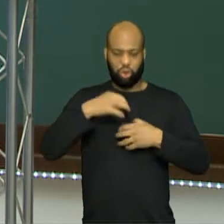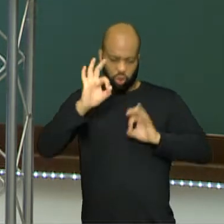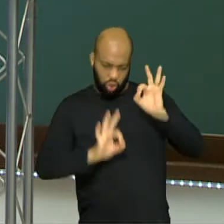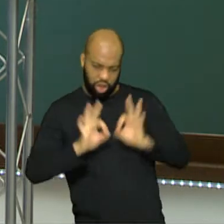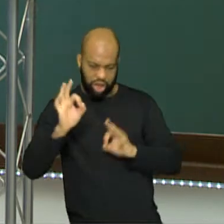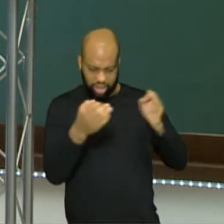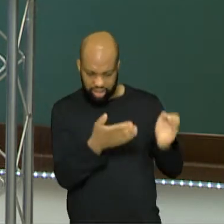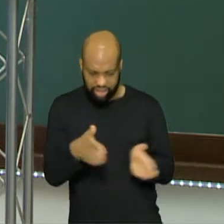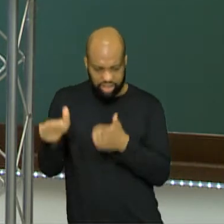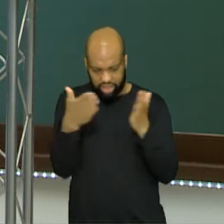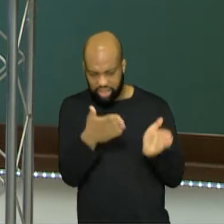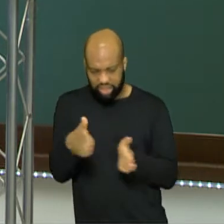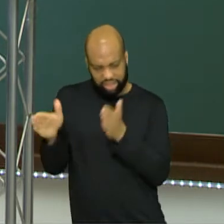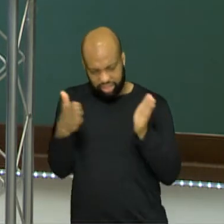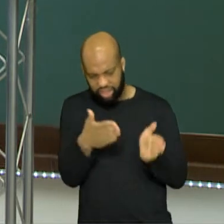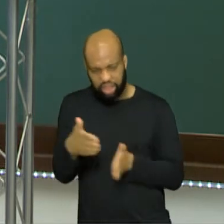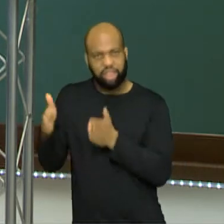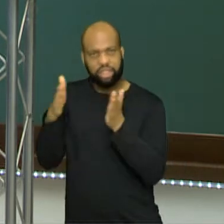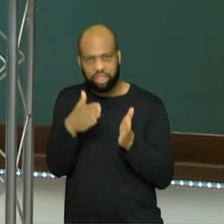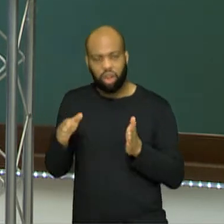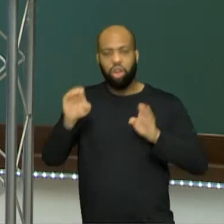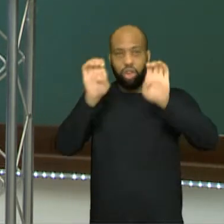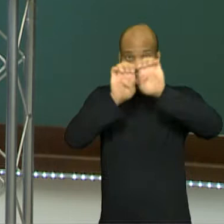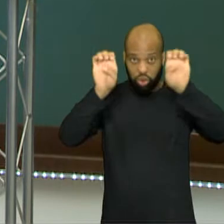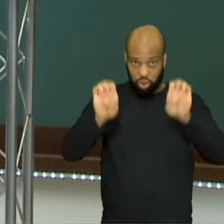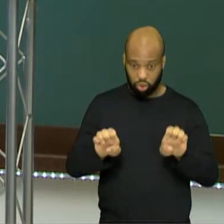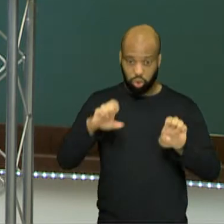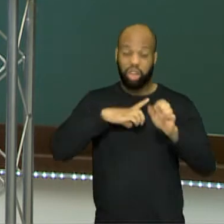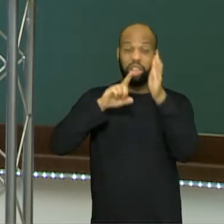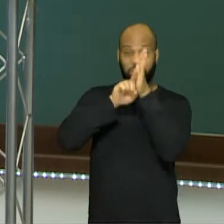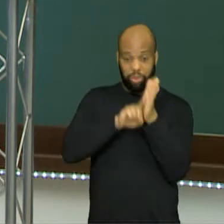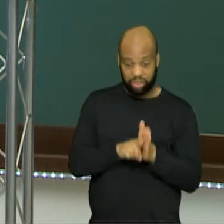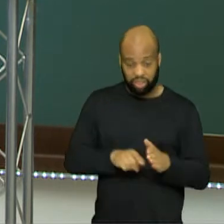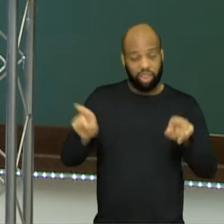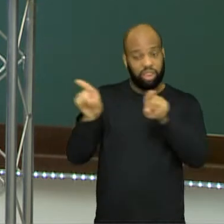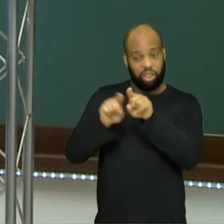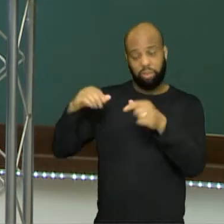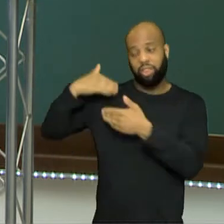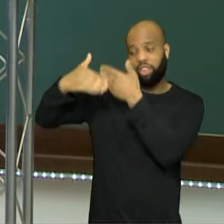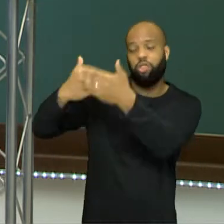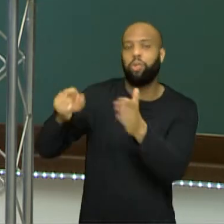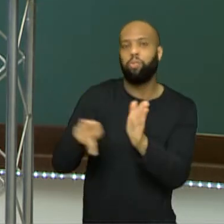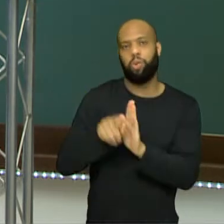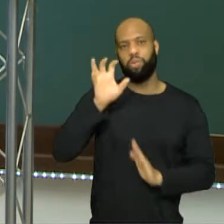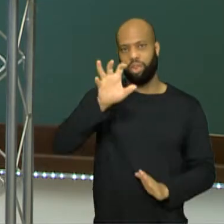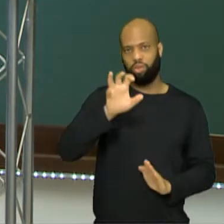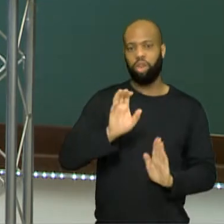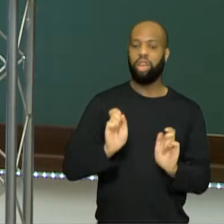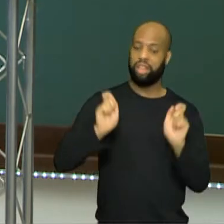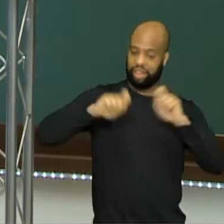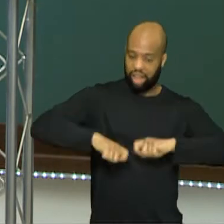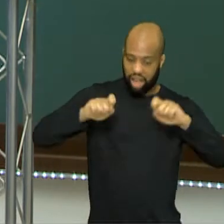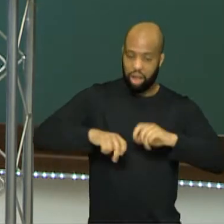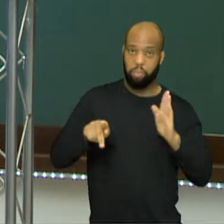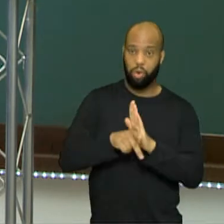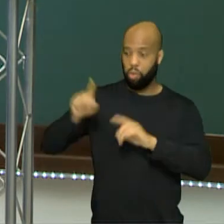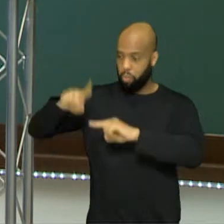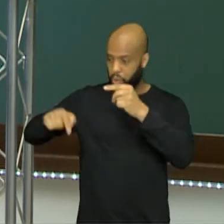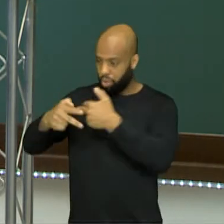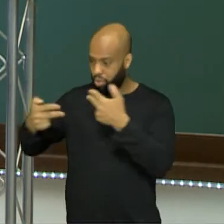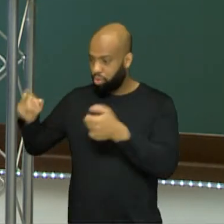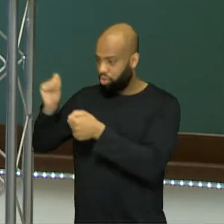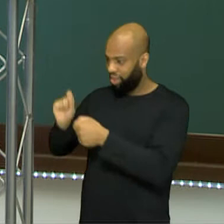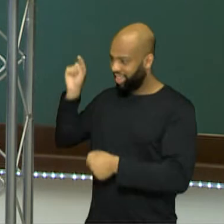é literalmente dar uma estrutura de pesquisa e desenvolvimento potencializando seus produtos